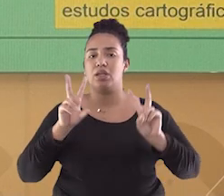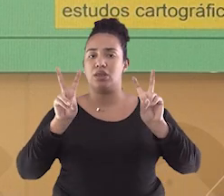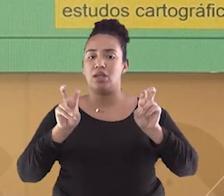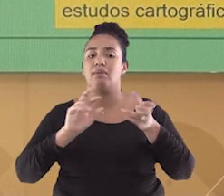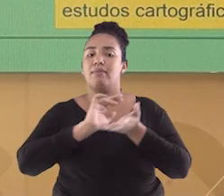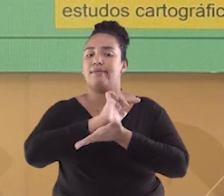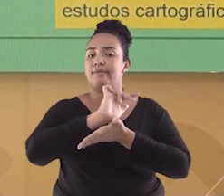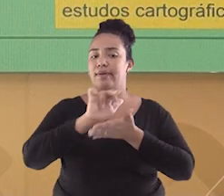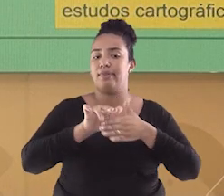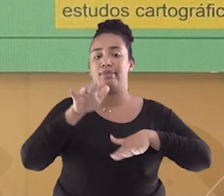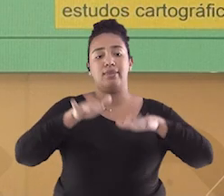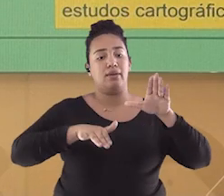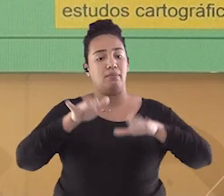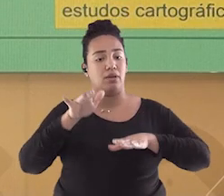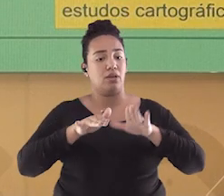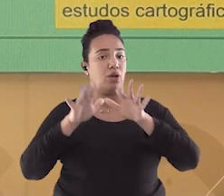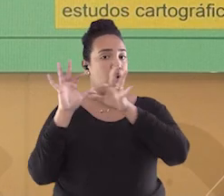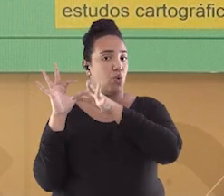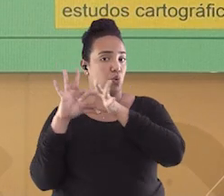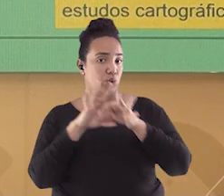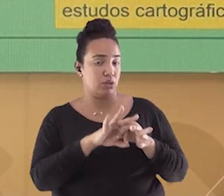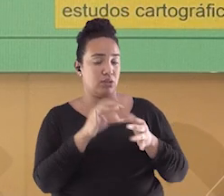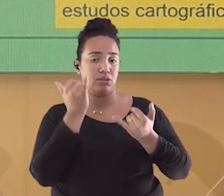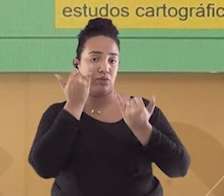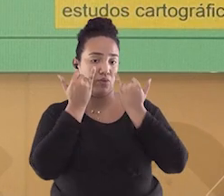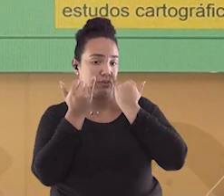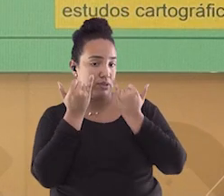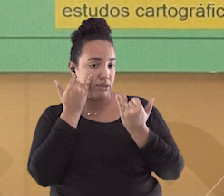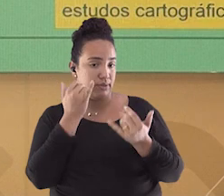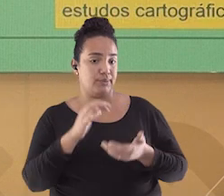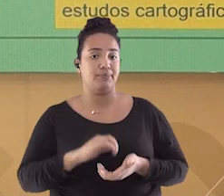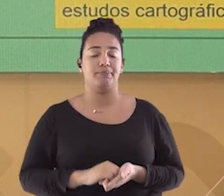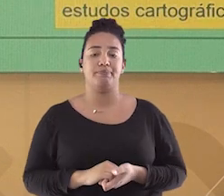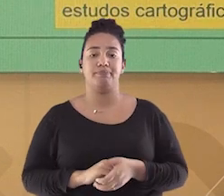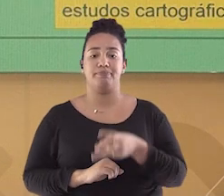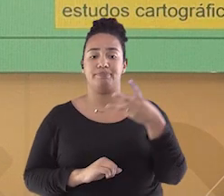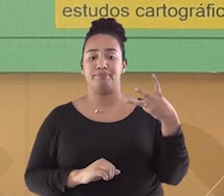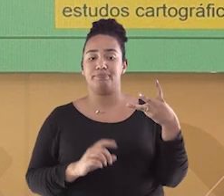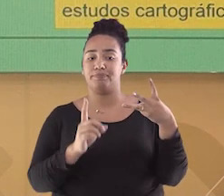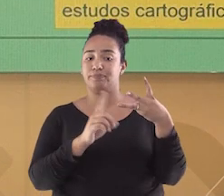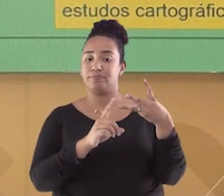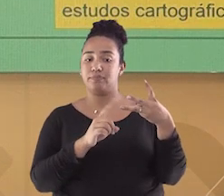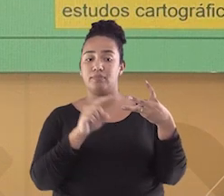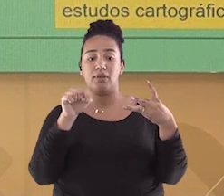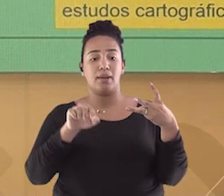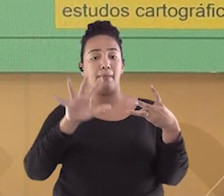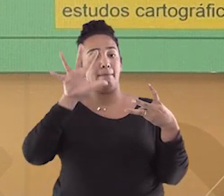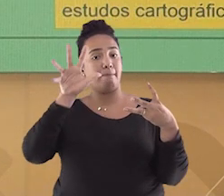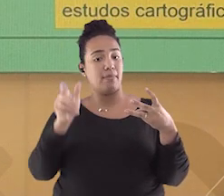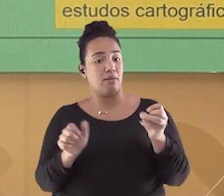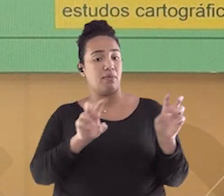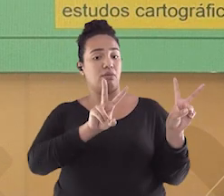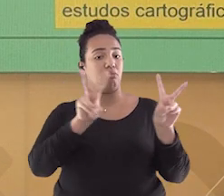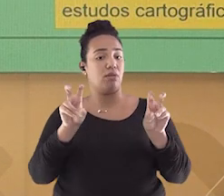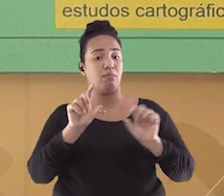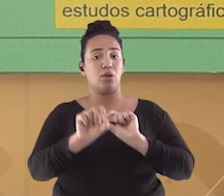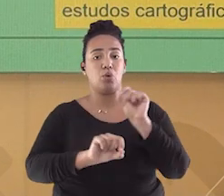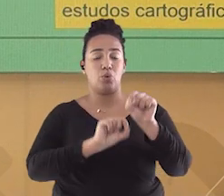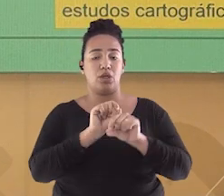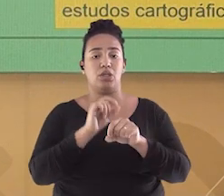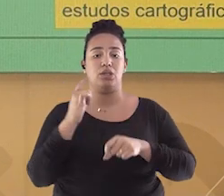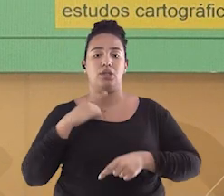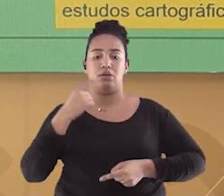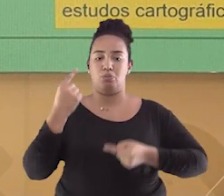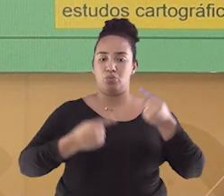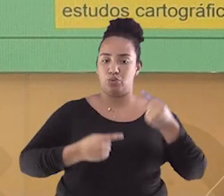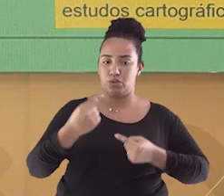diferentes temas de acordo com o tipo de informação do mapa. Letra C. Os mapas temáticos são divididos